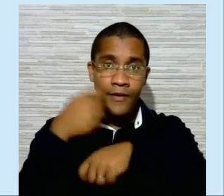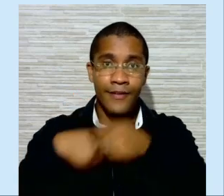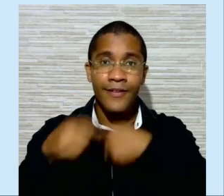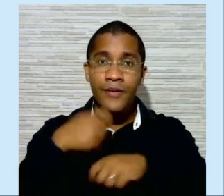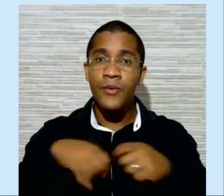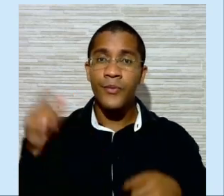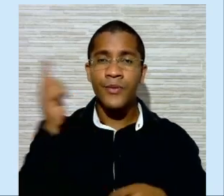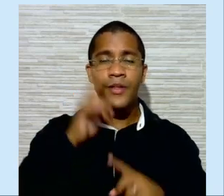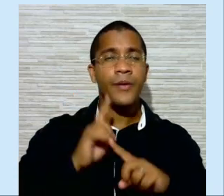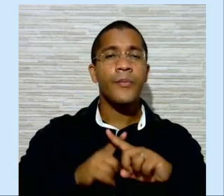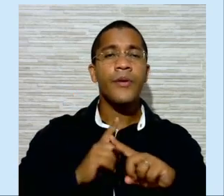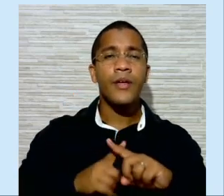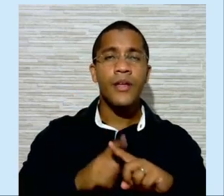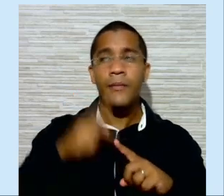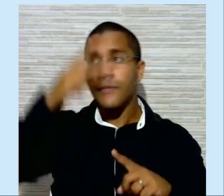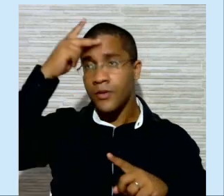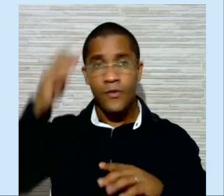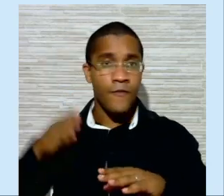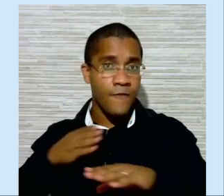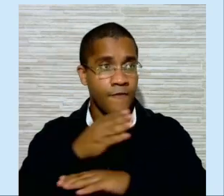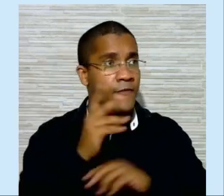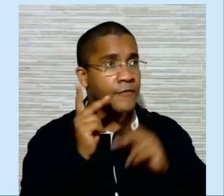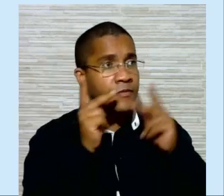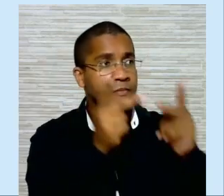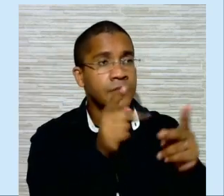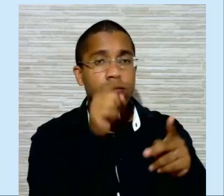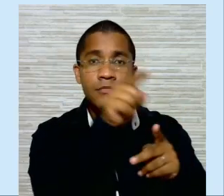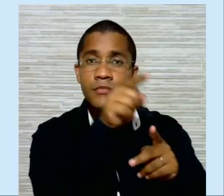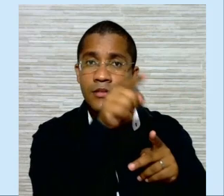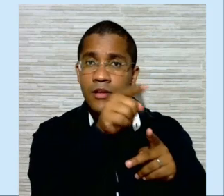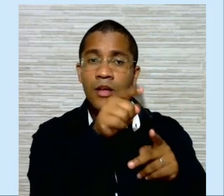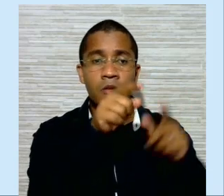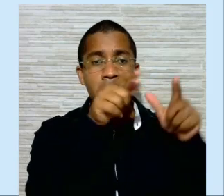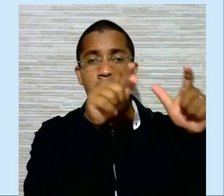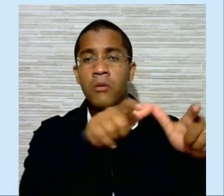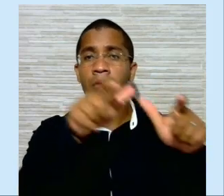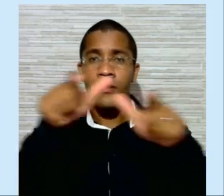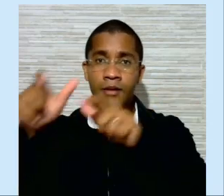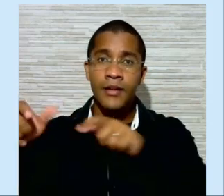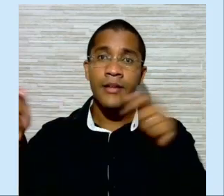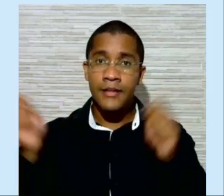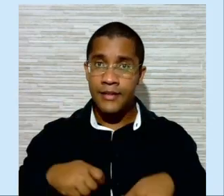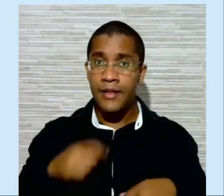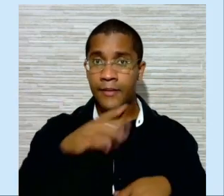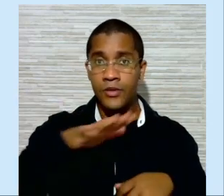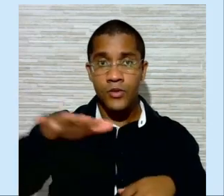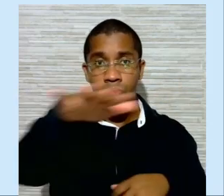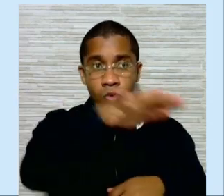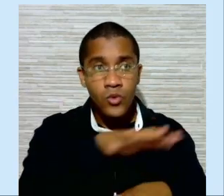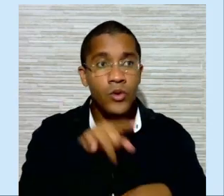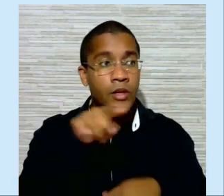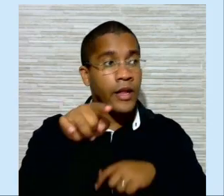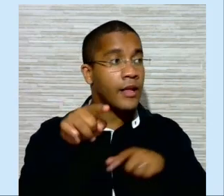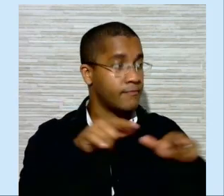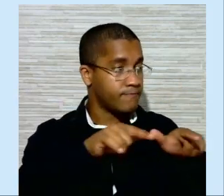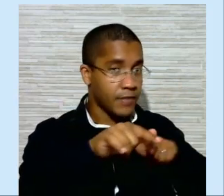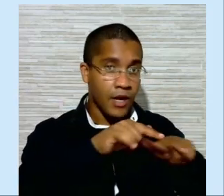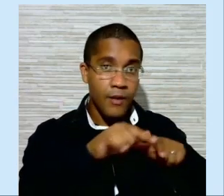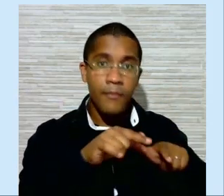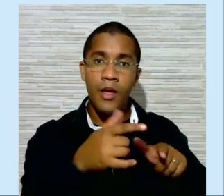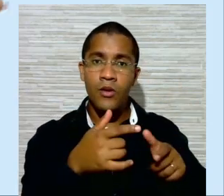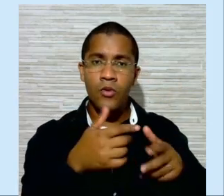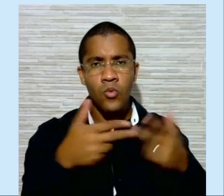meio da utilização, né, da paisagem, por meio do turismo, tá, gente, é que vai garantir para as pessoas uma